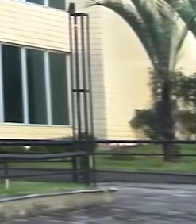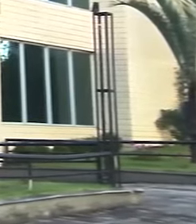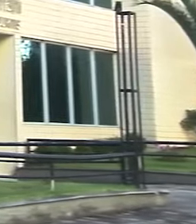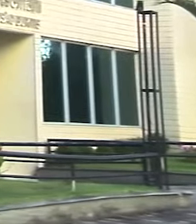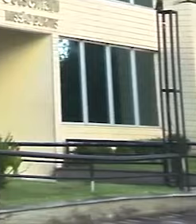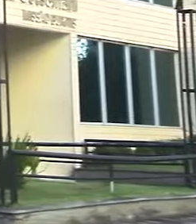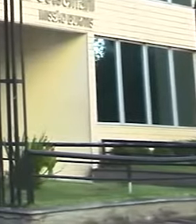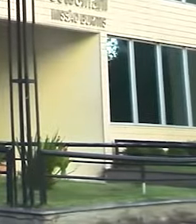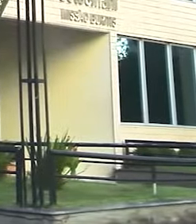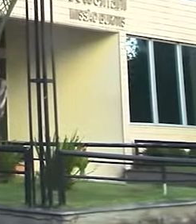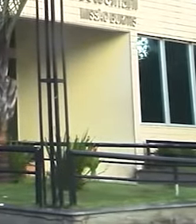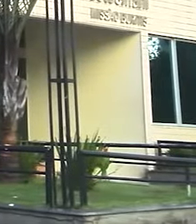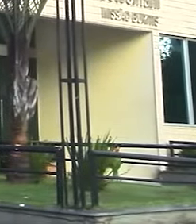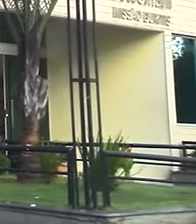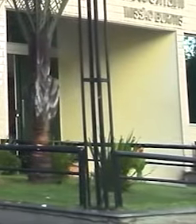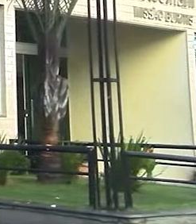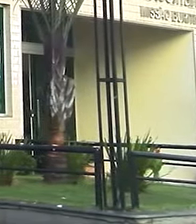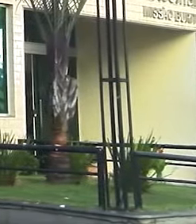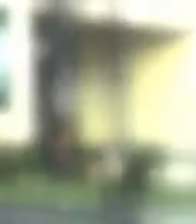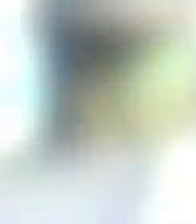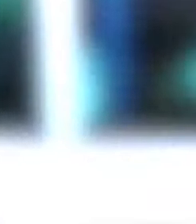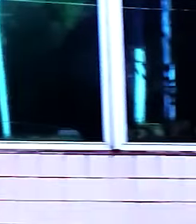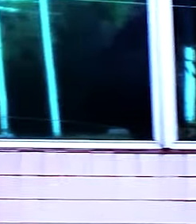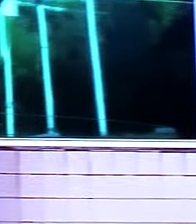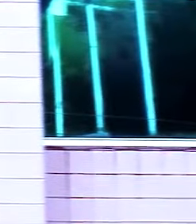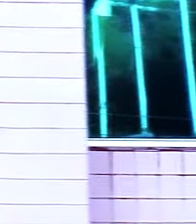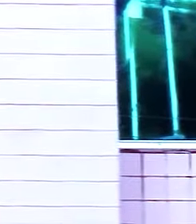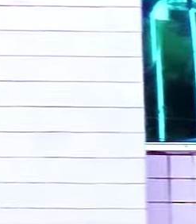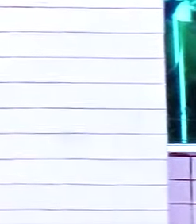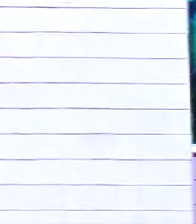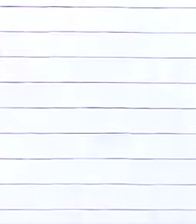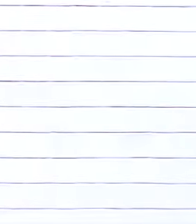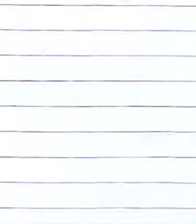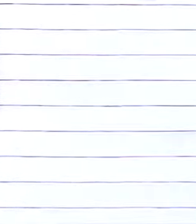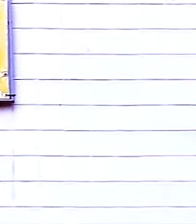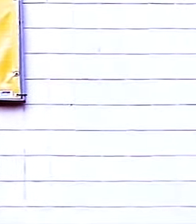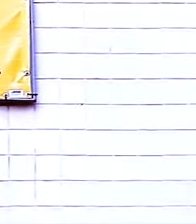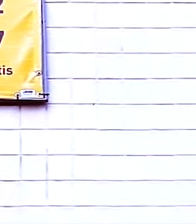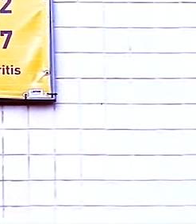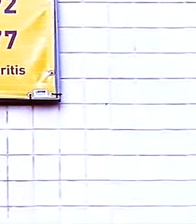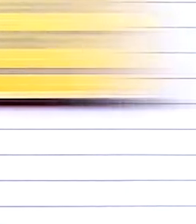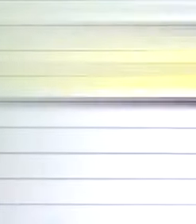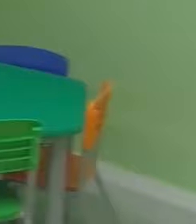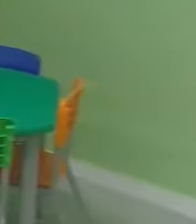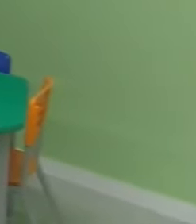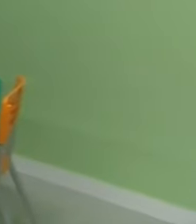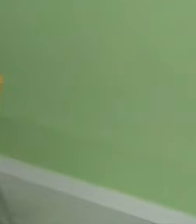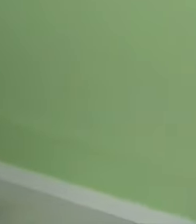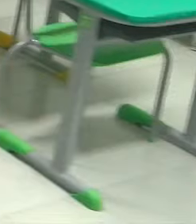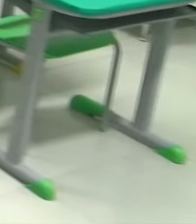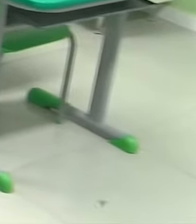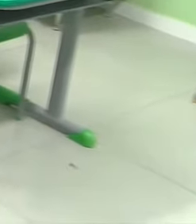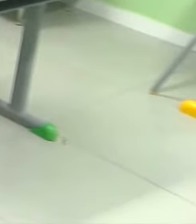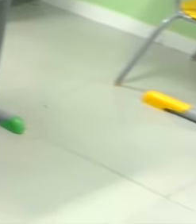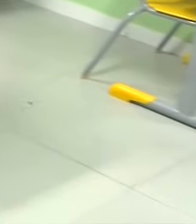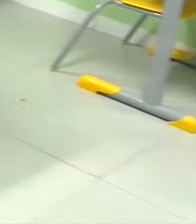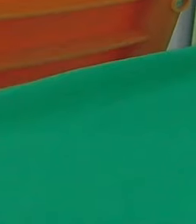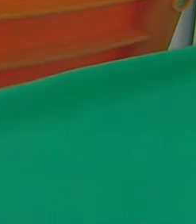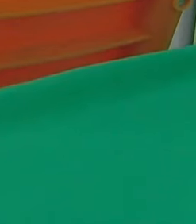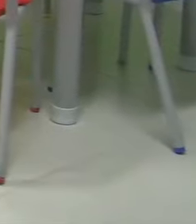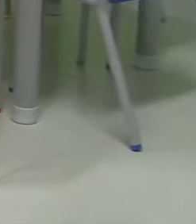Colégio Batista Getsemane, Unidade Buritis. Uma escola cristã de verdade. Salas equipadas